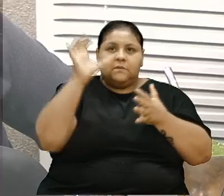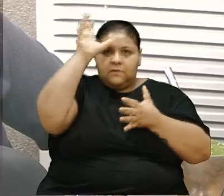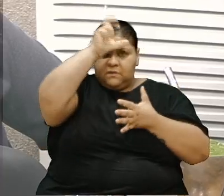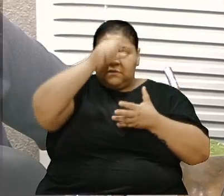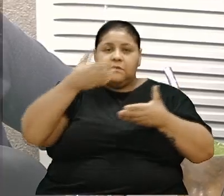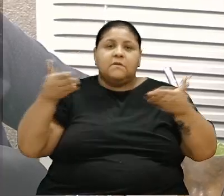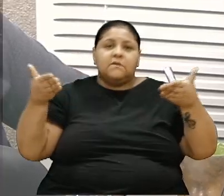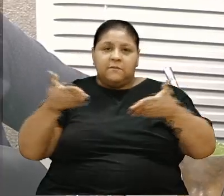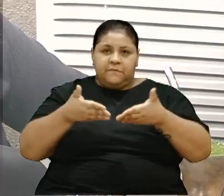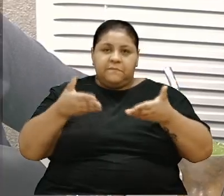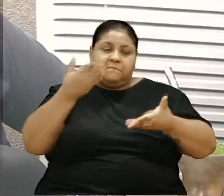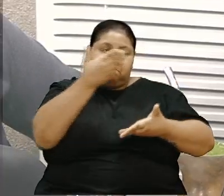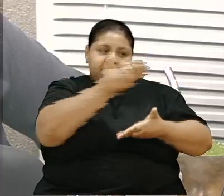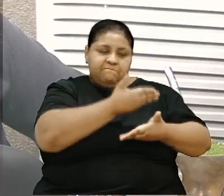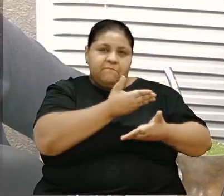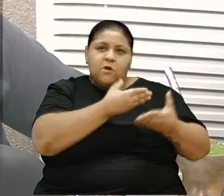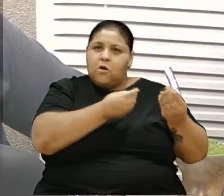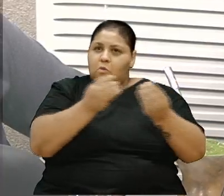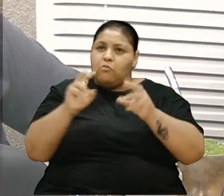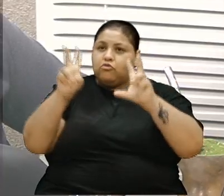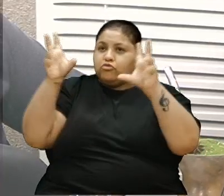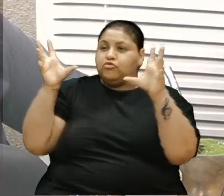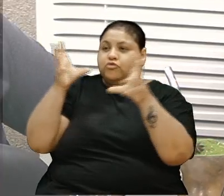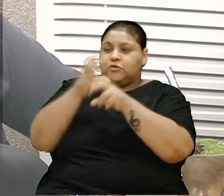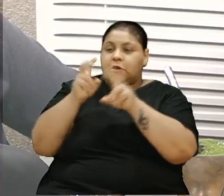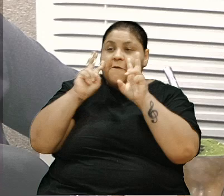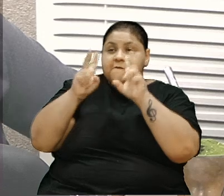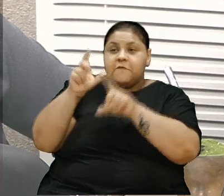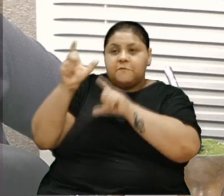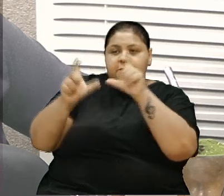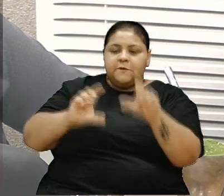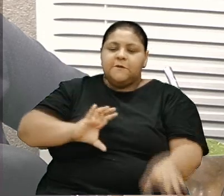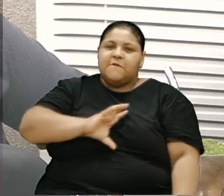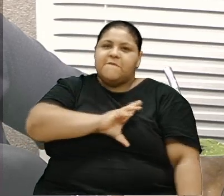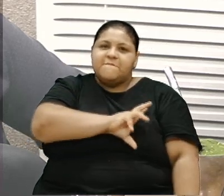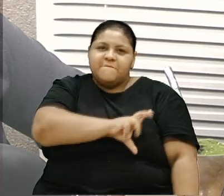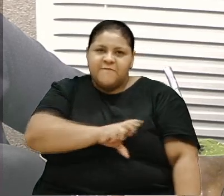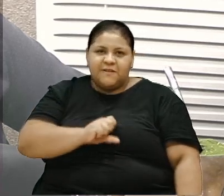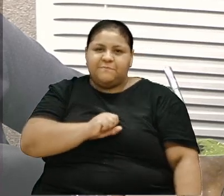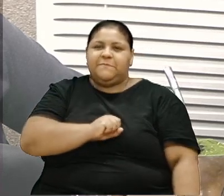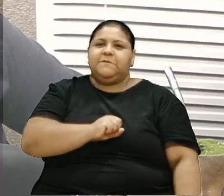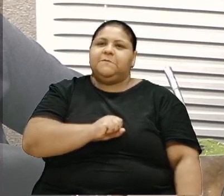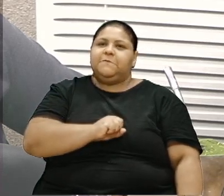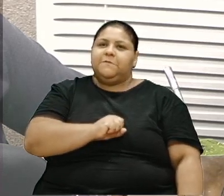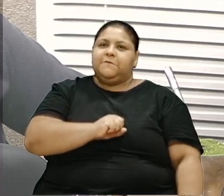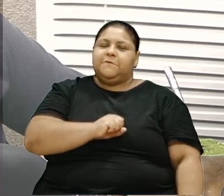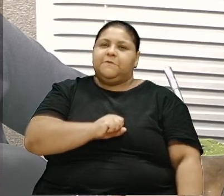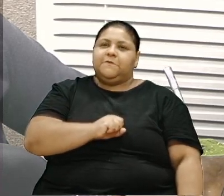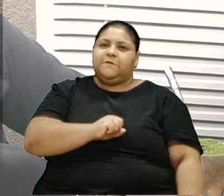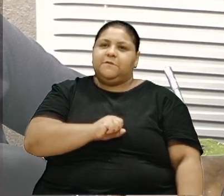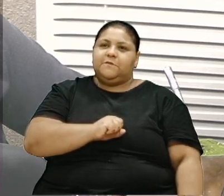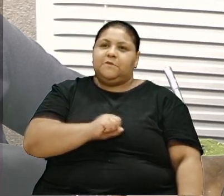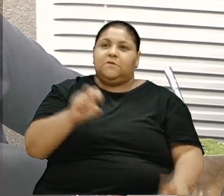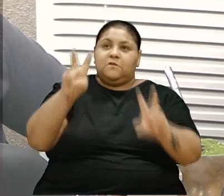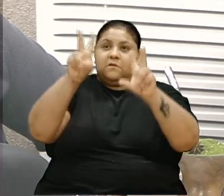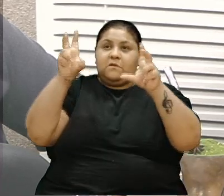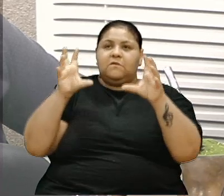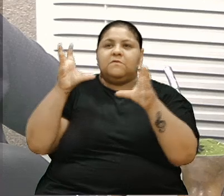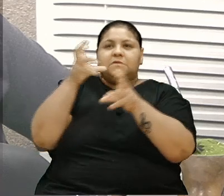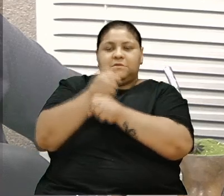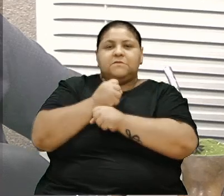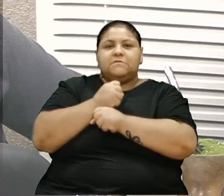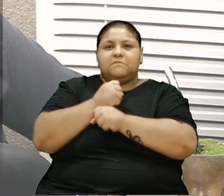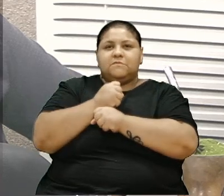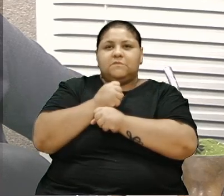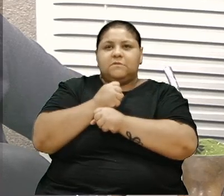com ela, estou aprendendo com ela muito sobre a causa animal e vejo que ela é uma pessoa que ama e veste a camisa. A gente tem falado que a causa animal ela tem servido muitas vezes